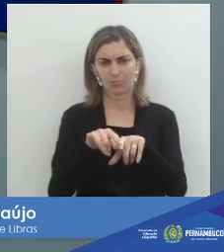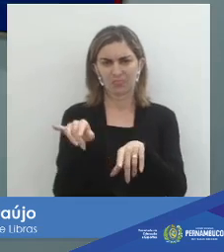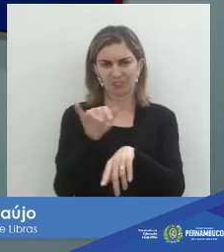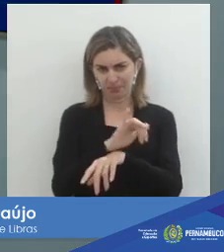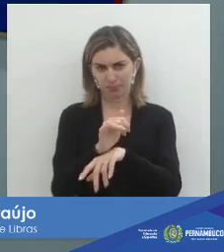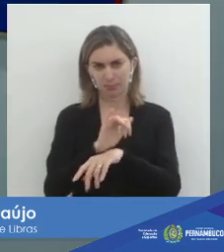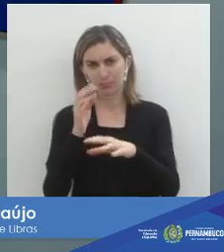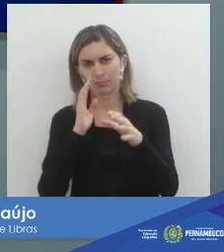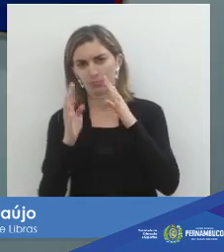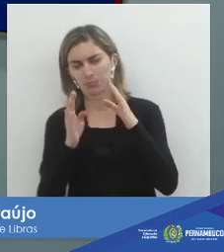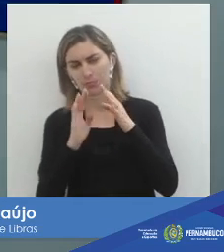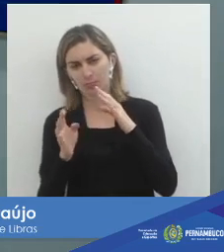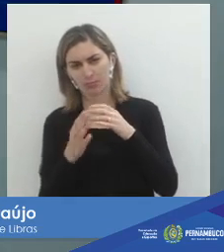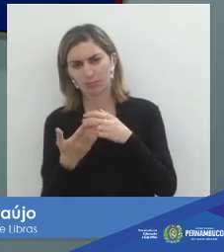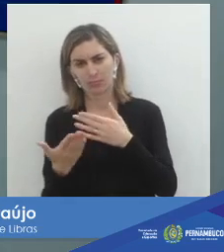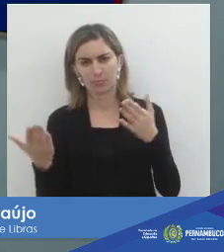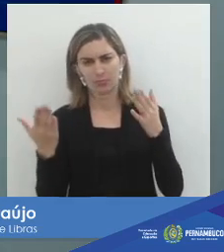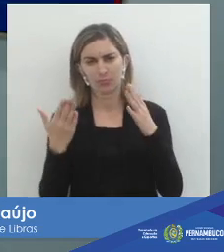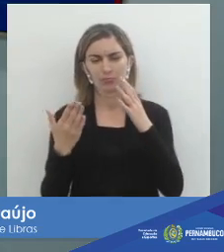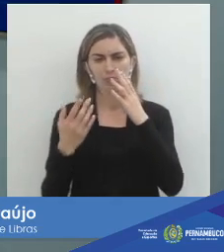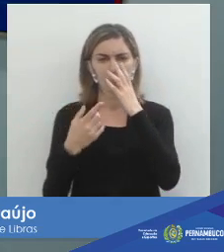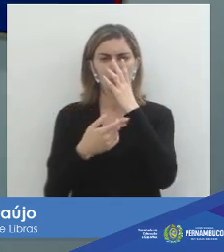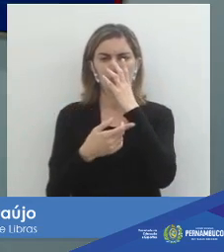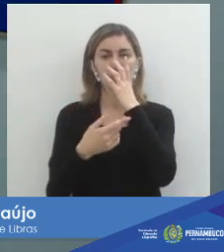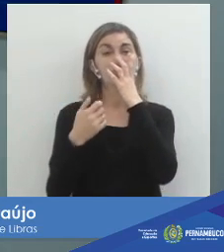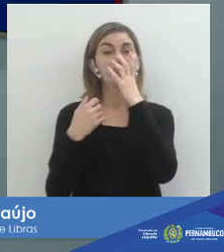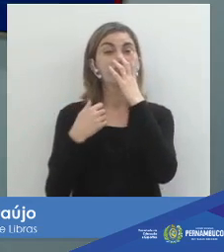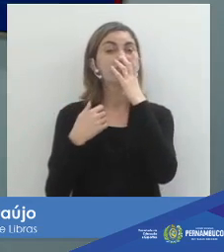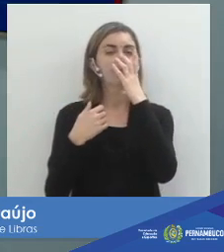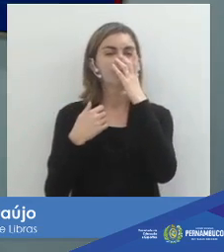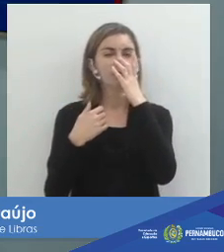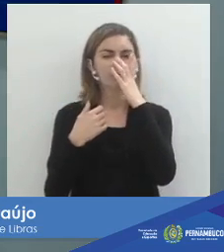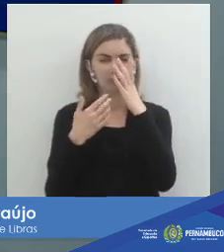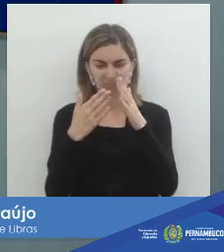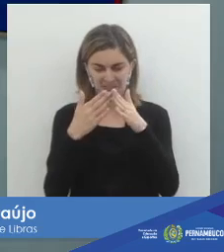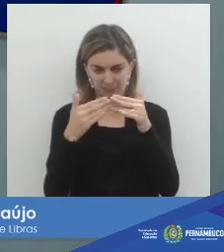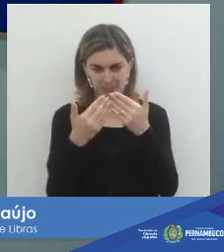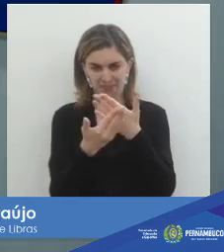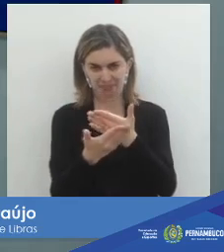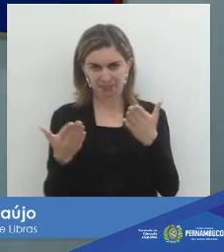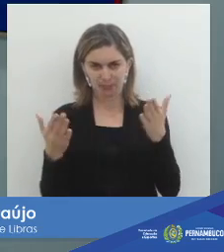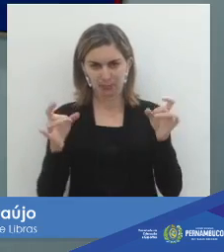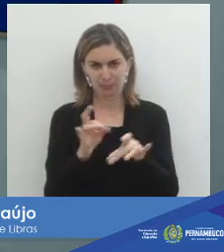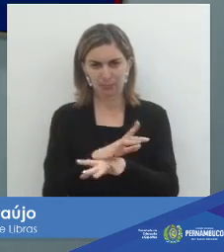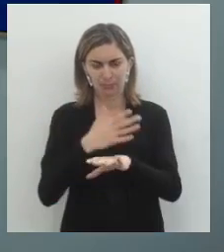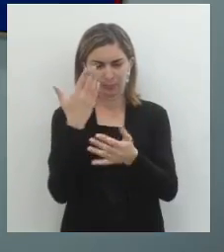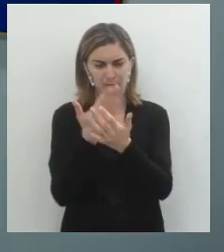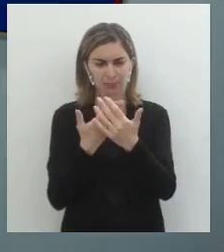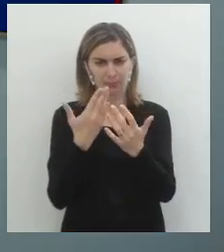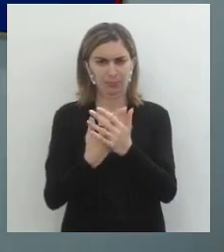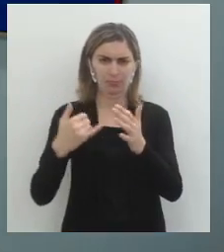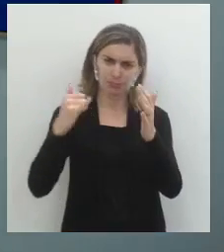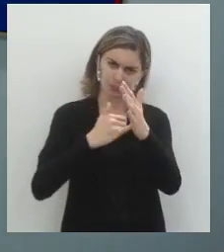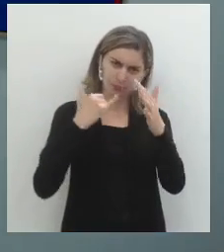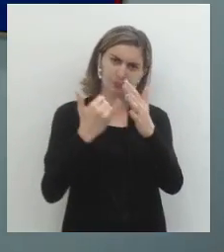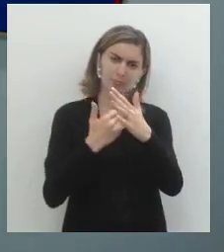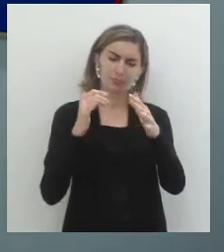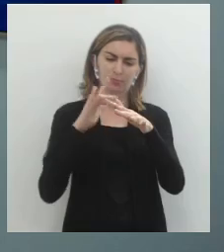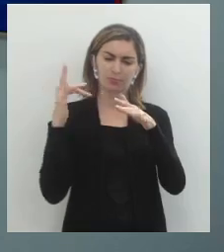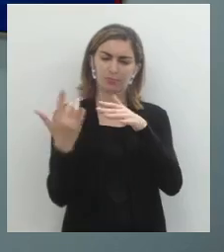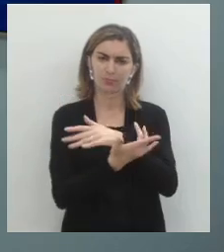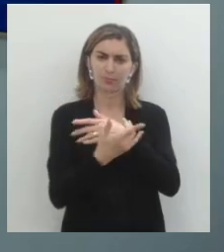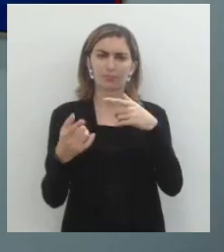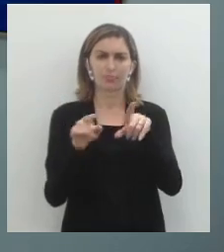YouTube quanto em nossa página lá no Facebook, eu peço que você, assim que encerrar essa aula, vai lá, te inscreve em nossas redes